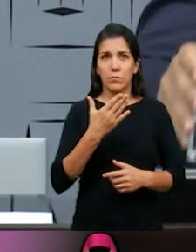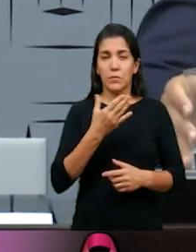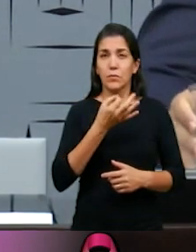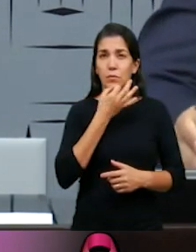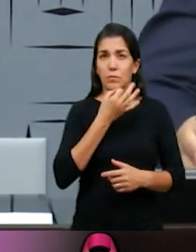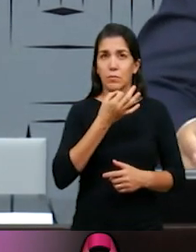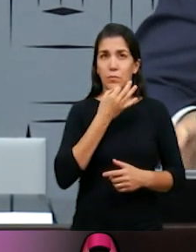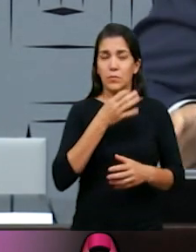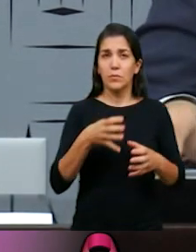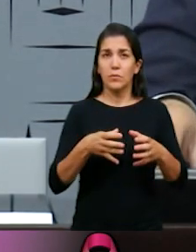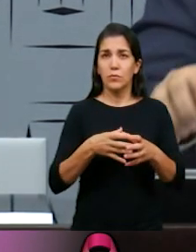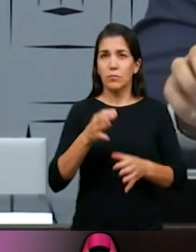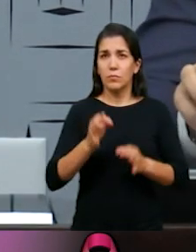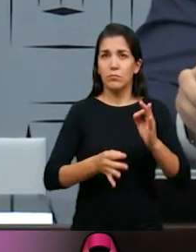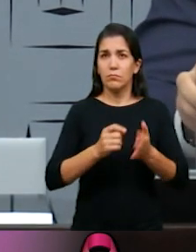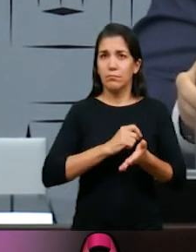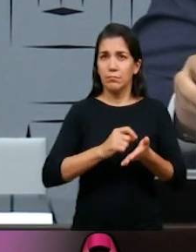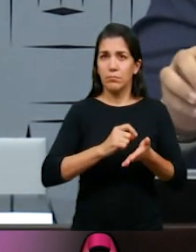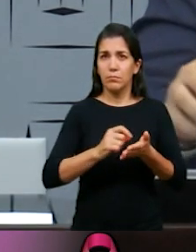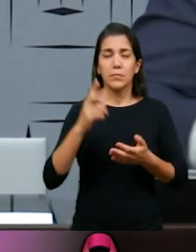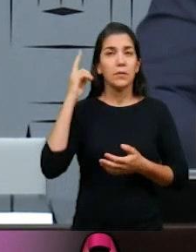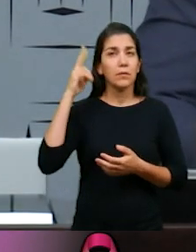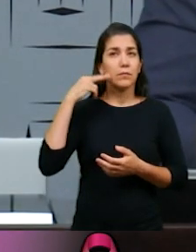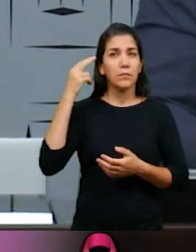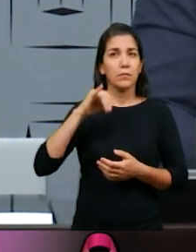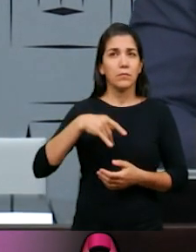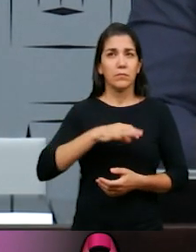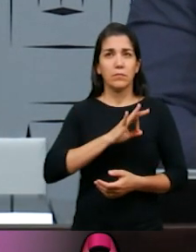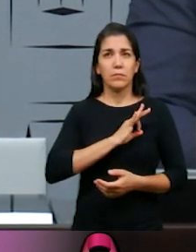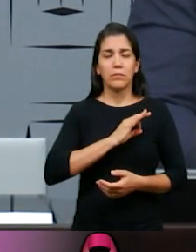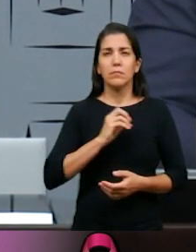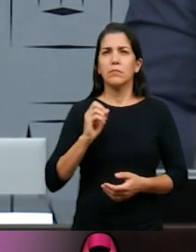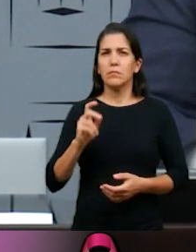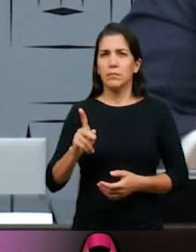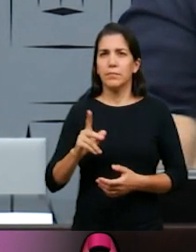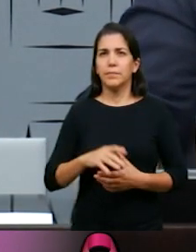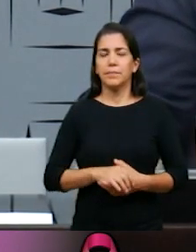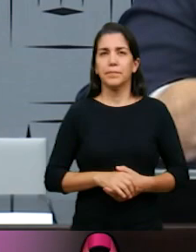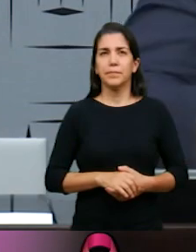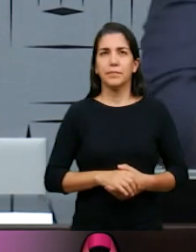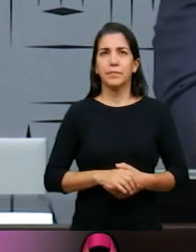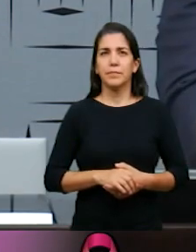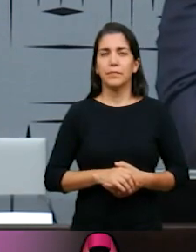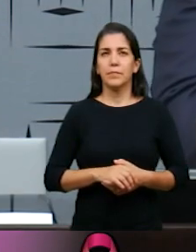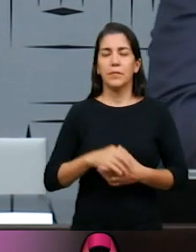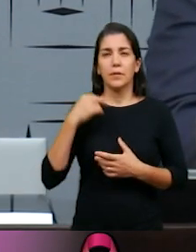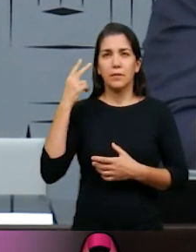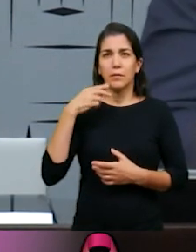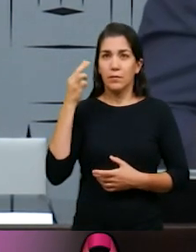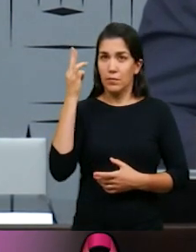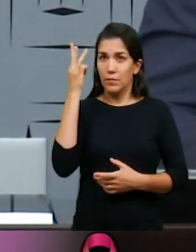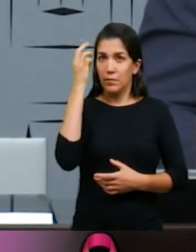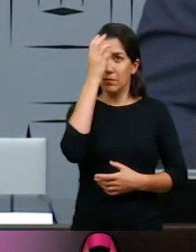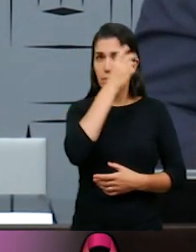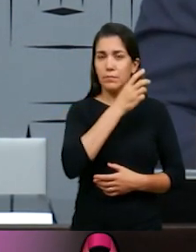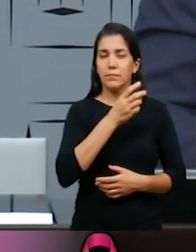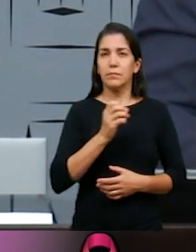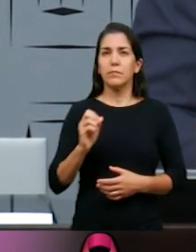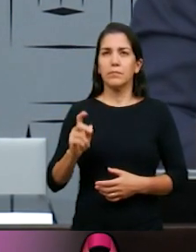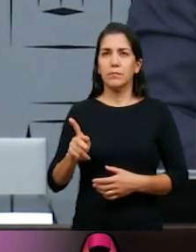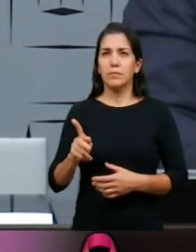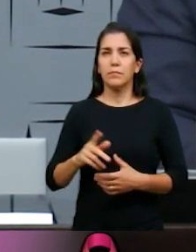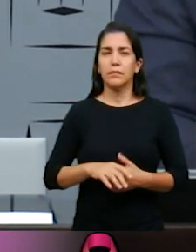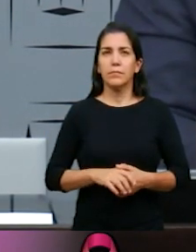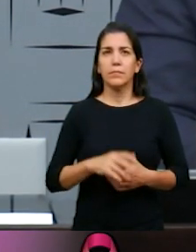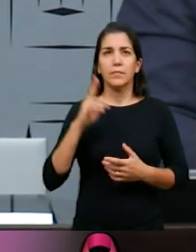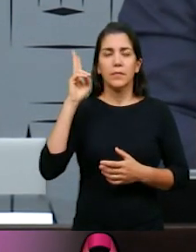Comissão de Justiça e Redação. Vereador Dr. Jaime. Pela legalidade. Vereador Wesley da Dialogue. Pela legalidade.